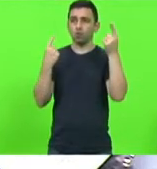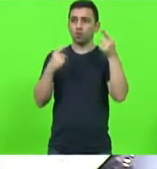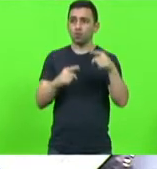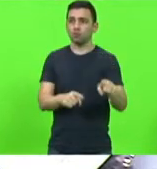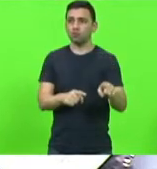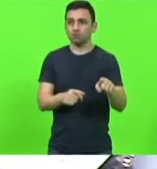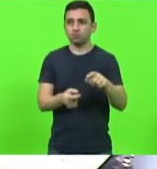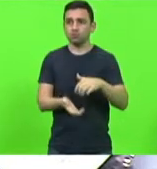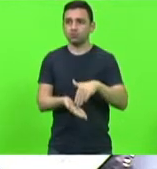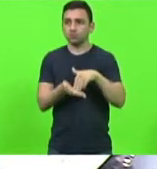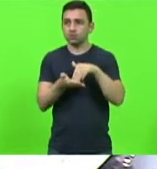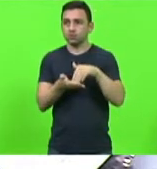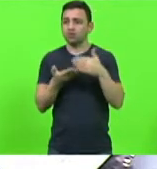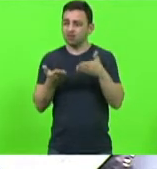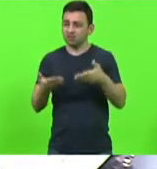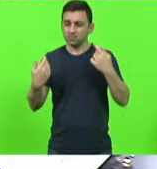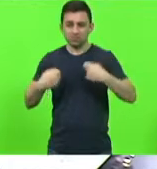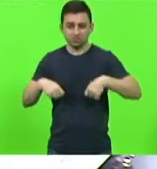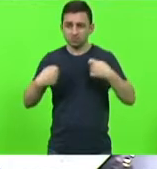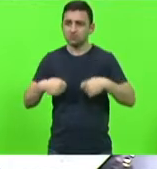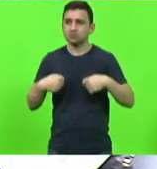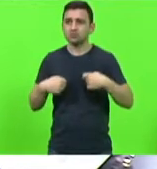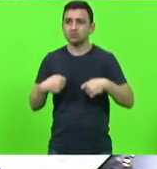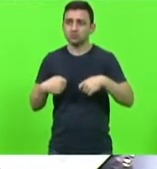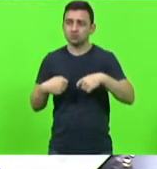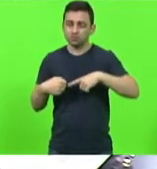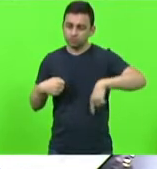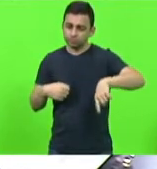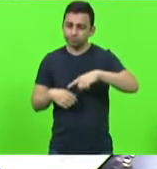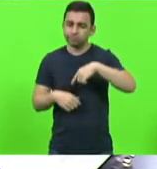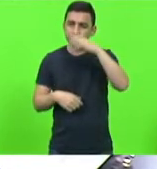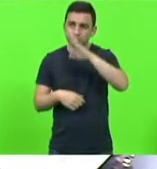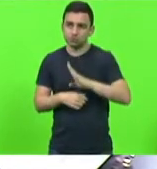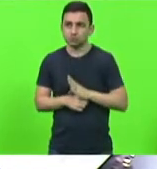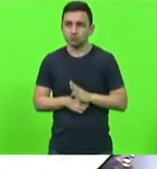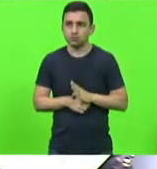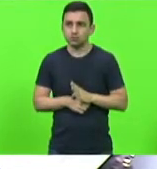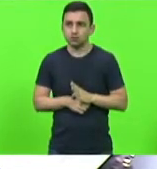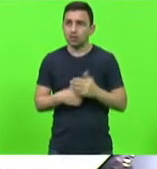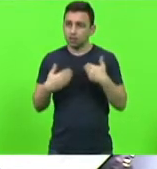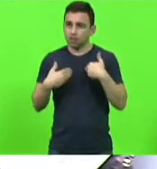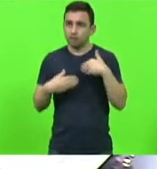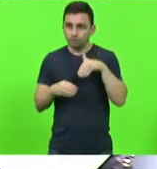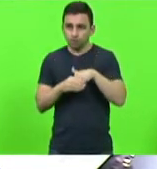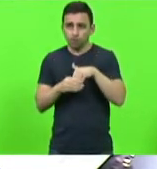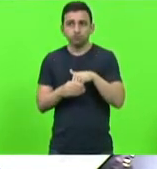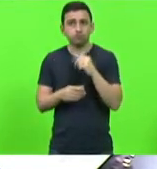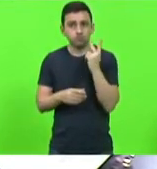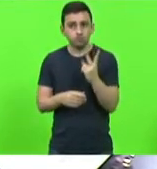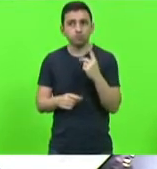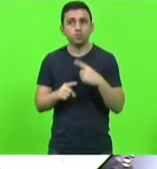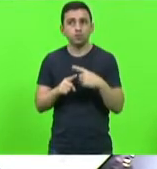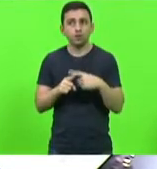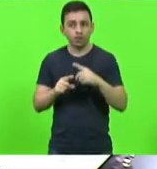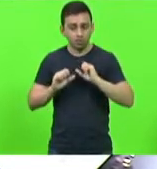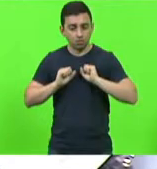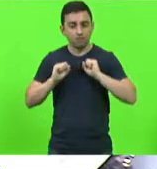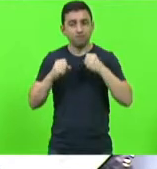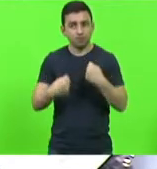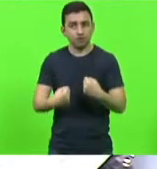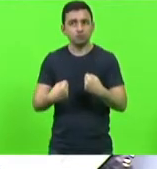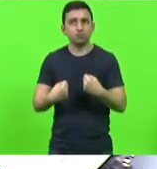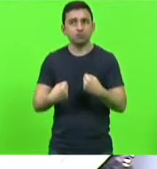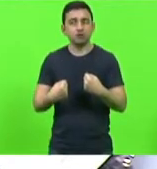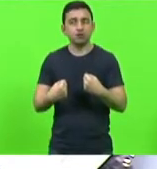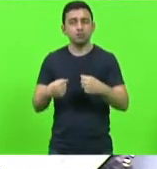moção que é tão necessária para o nosso país. Por isso que eu votei voto 2, porque eu defendo que nós temos